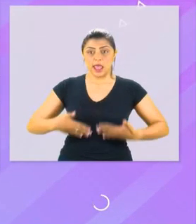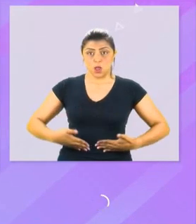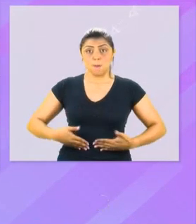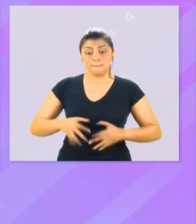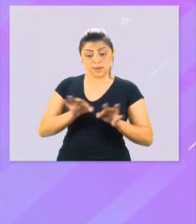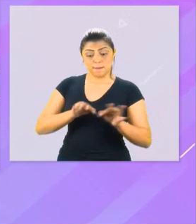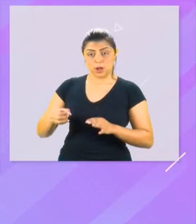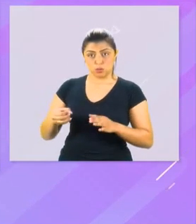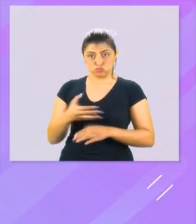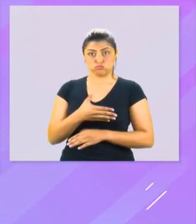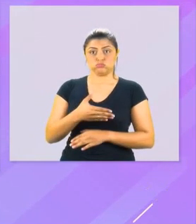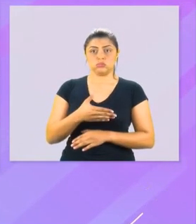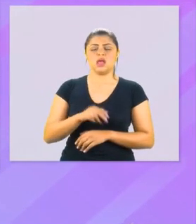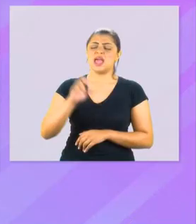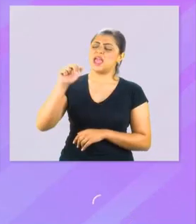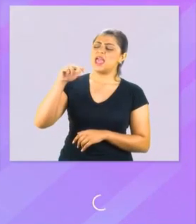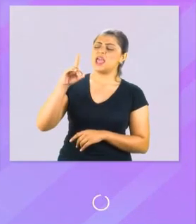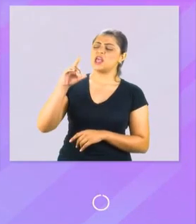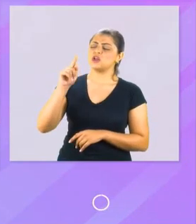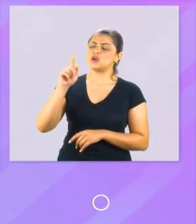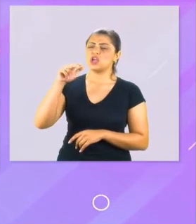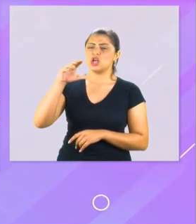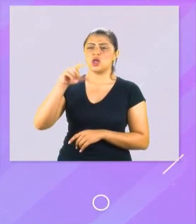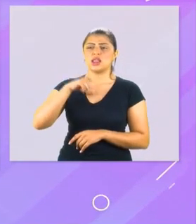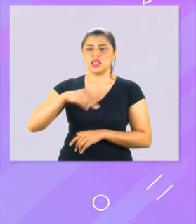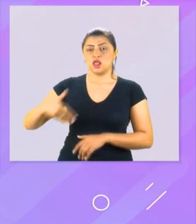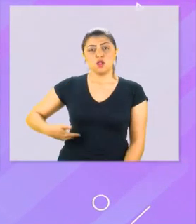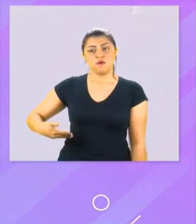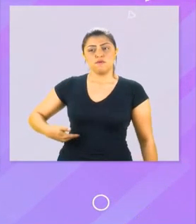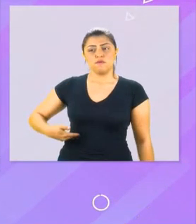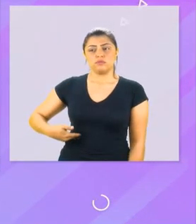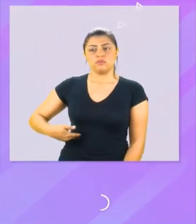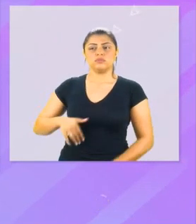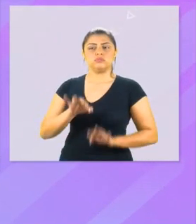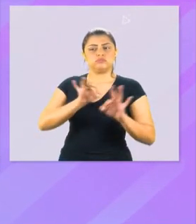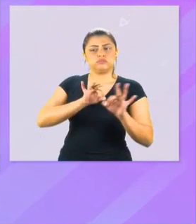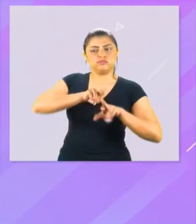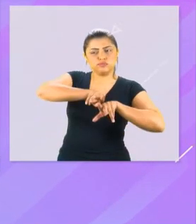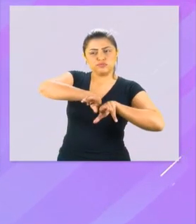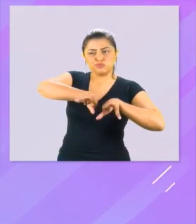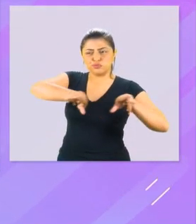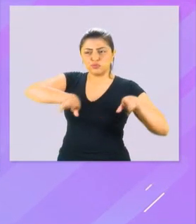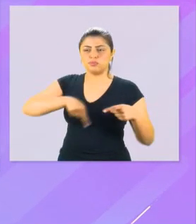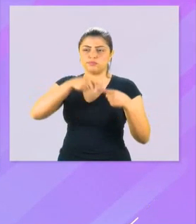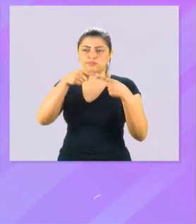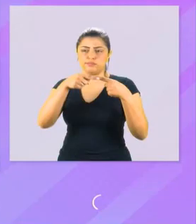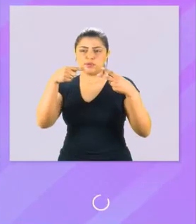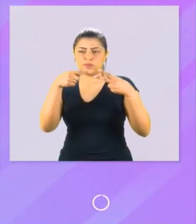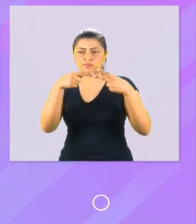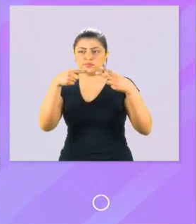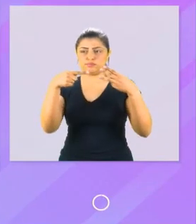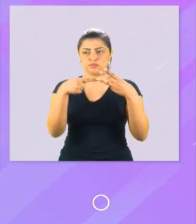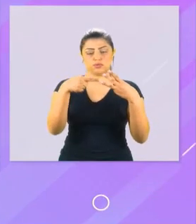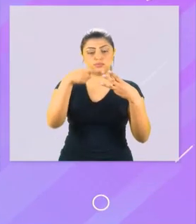organismo. O colesterol endógeno produzido então no fígado na forma de ésteres de colesterila, colesterol